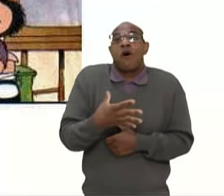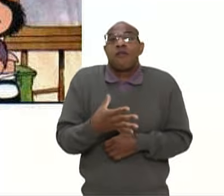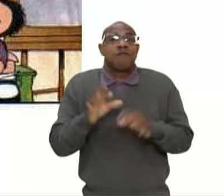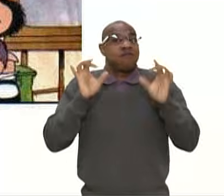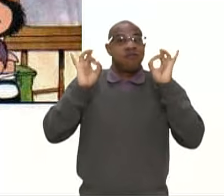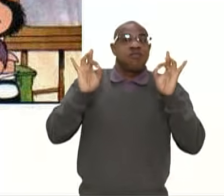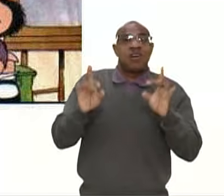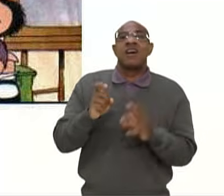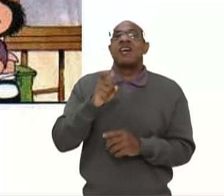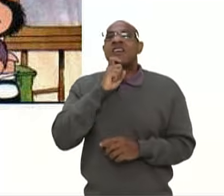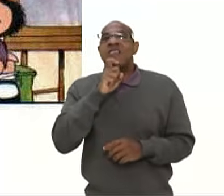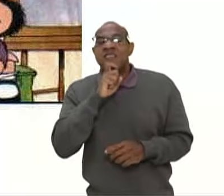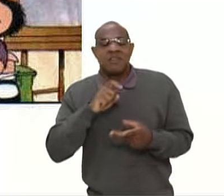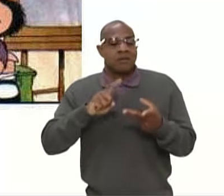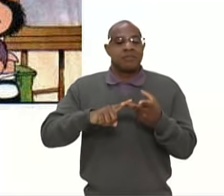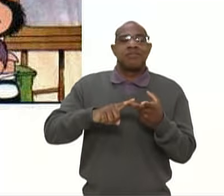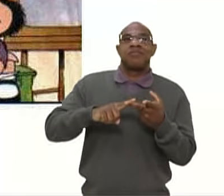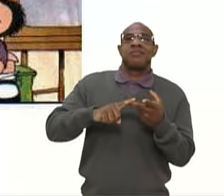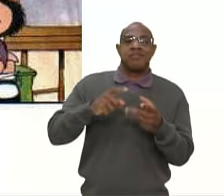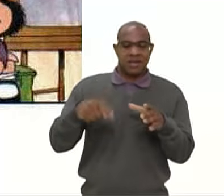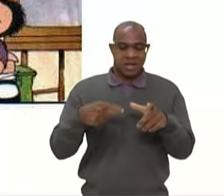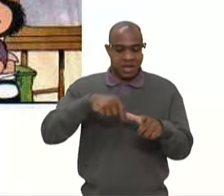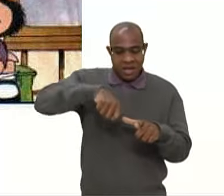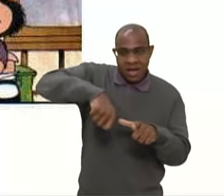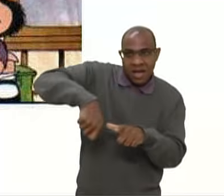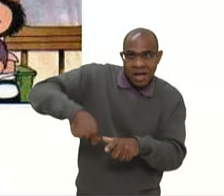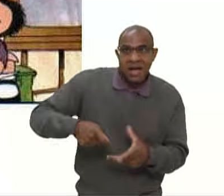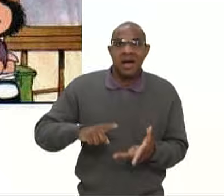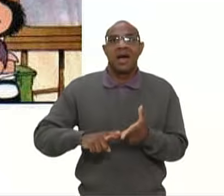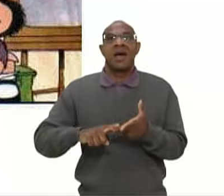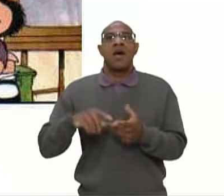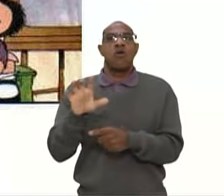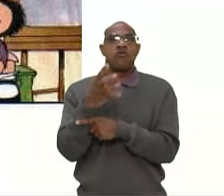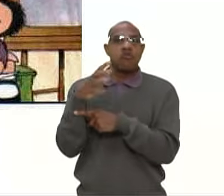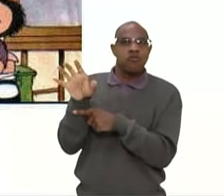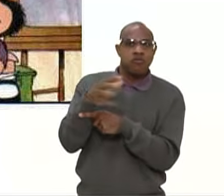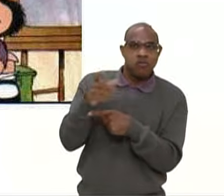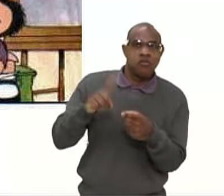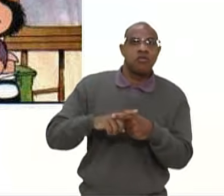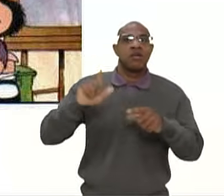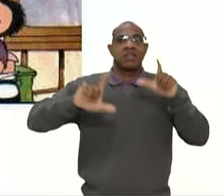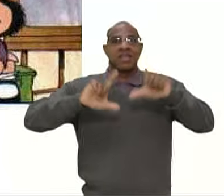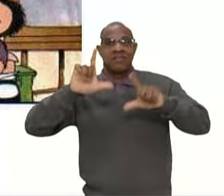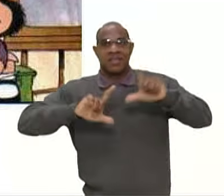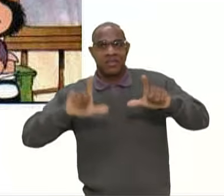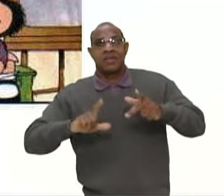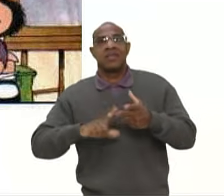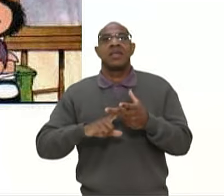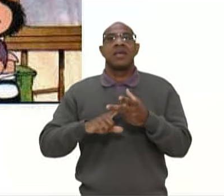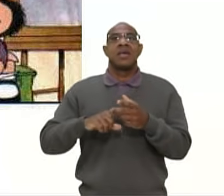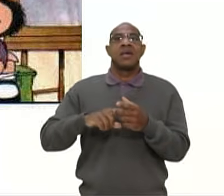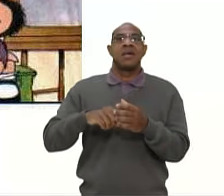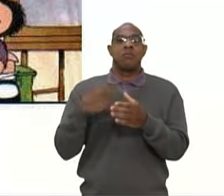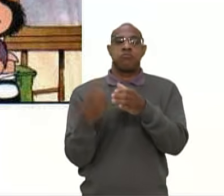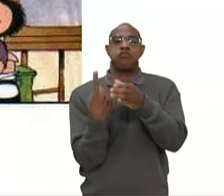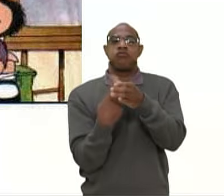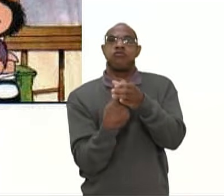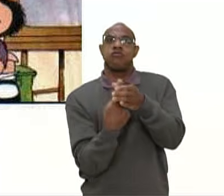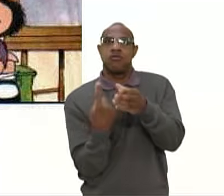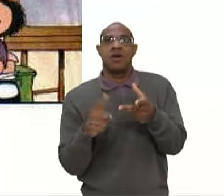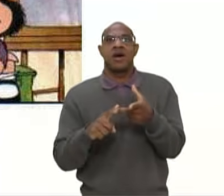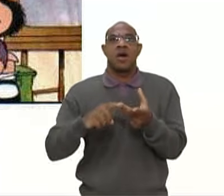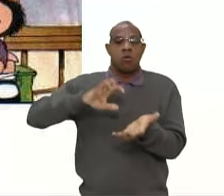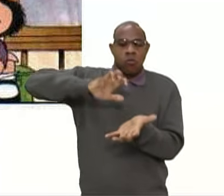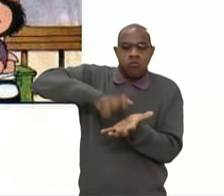lavadoras, geladeiras, exaustores, secadoras, condicionadores de ar, televisores, liquidificadores,